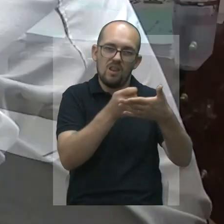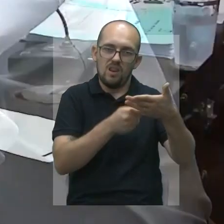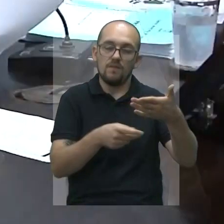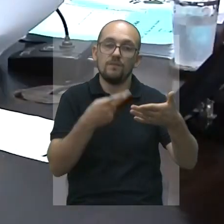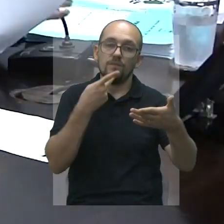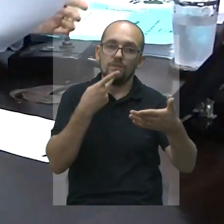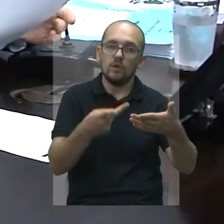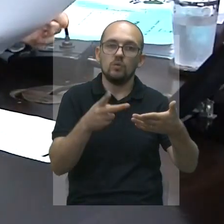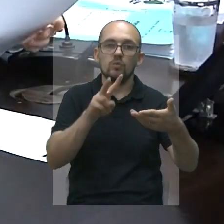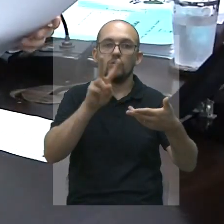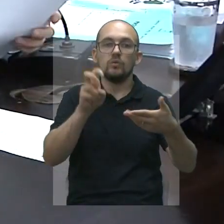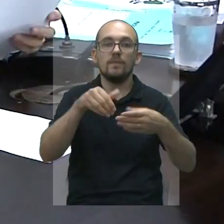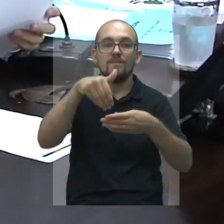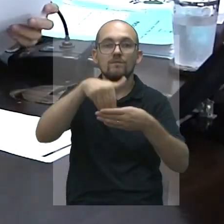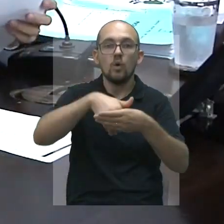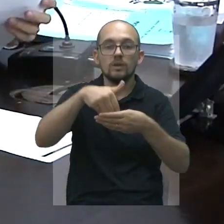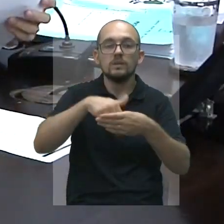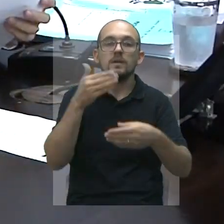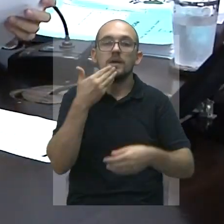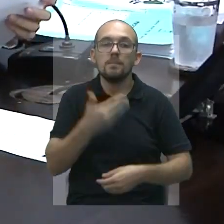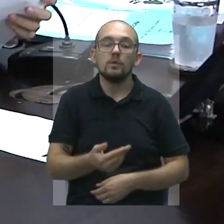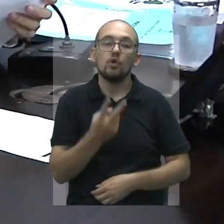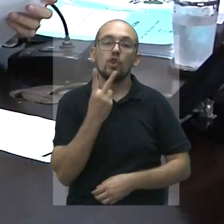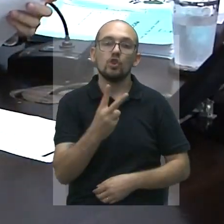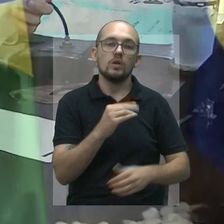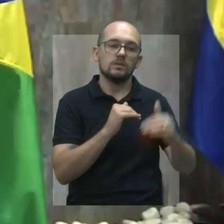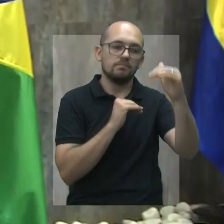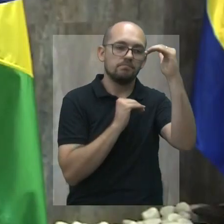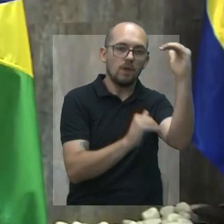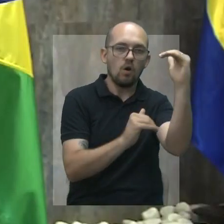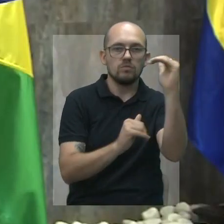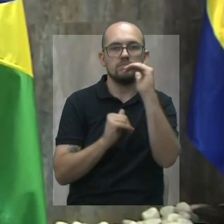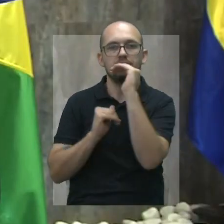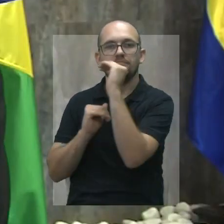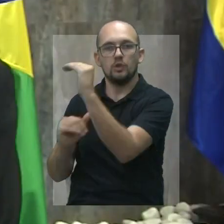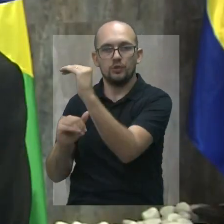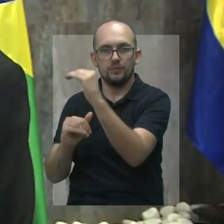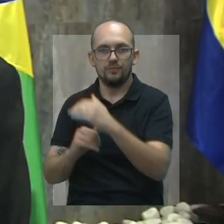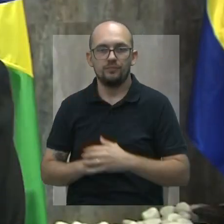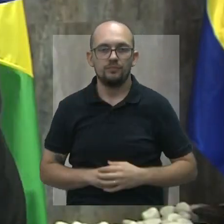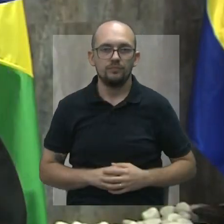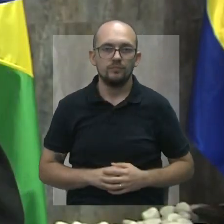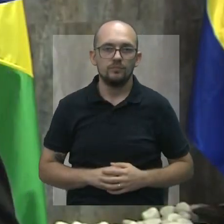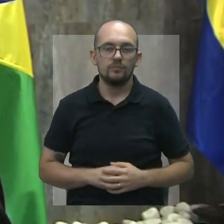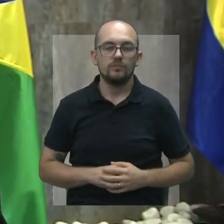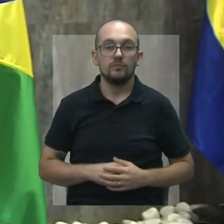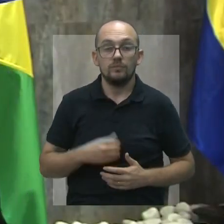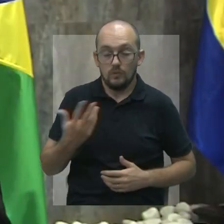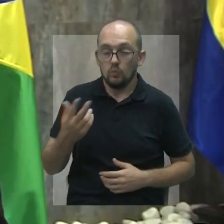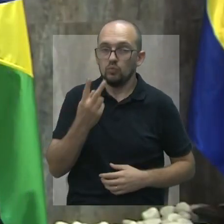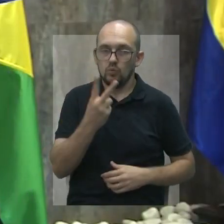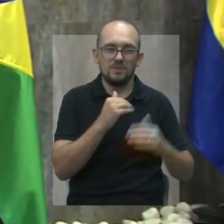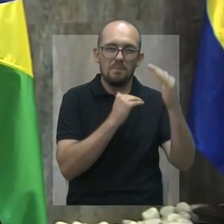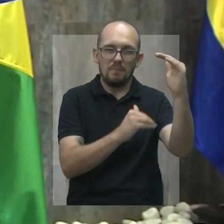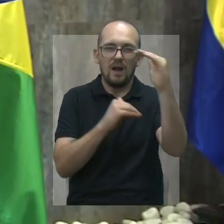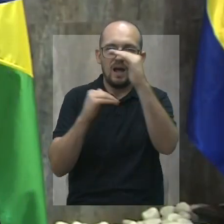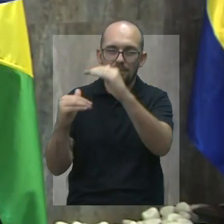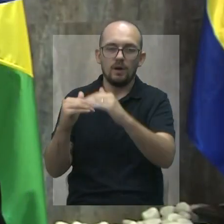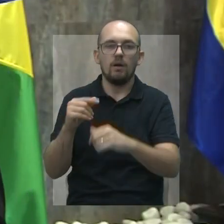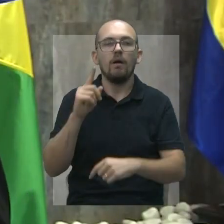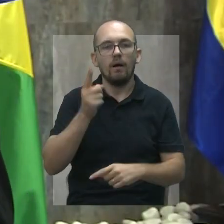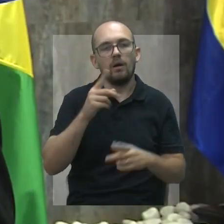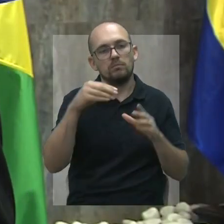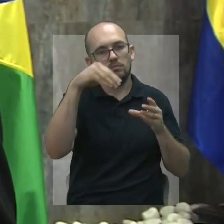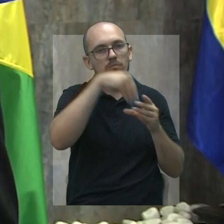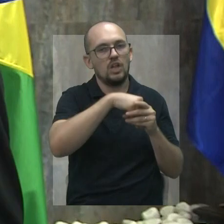votação das emendas ocorra em 2 blocos. Esse é um dispositivo regimental, já usado por mim em outras oportunidades